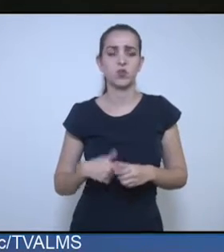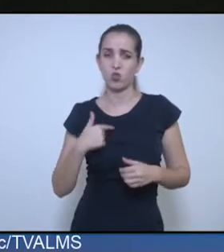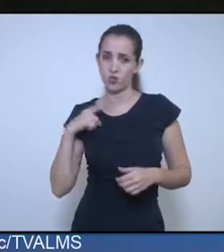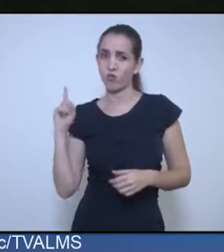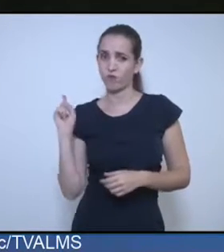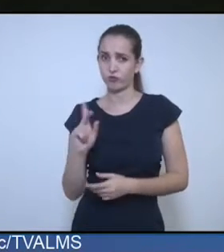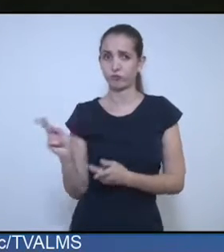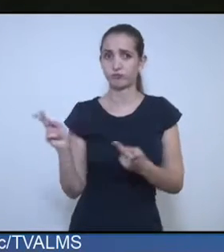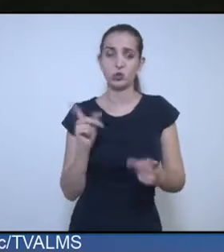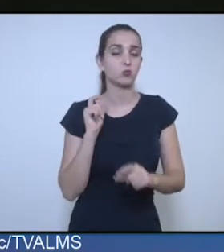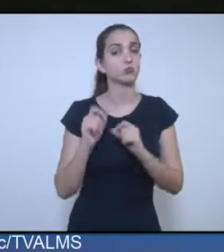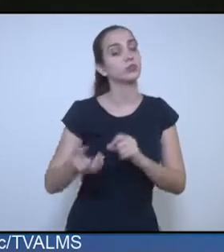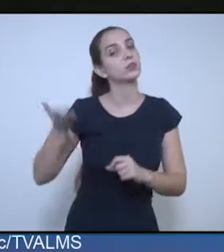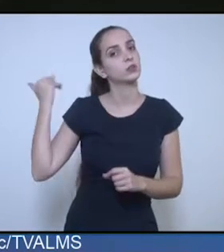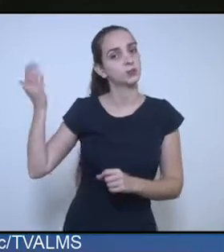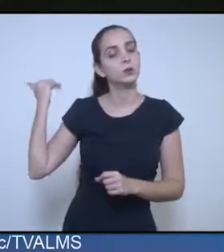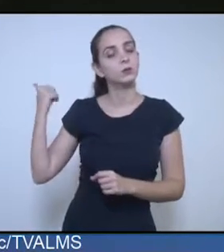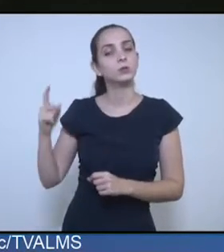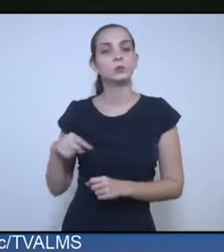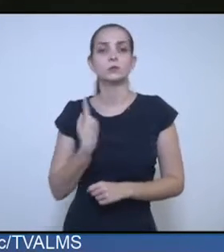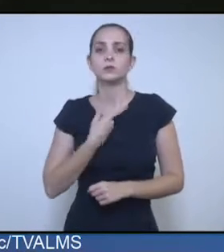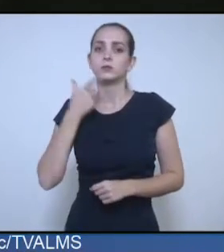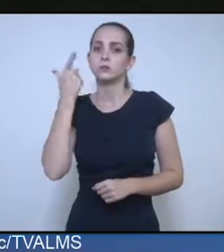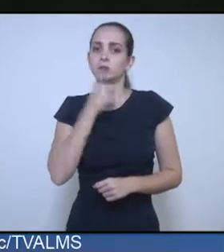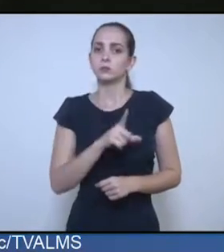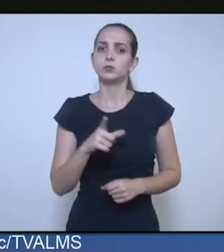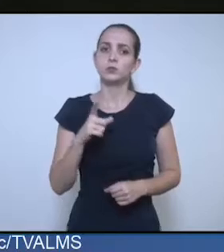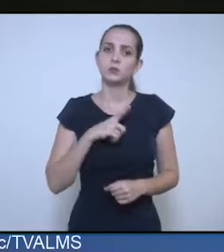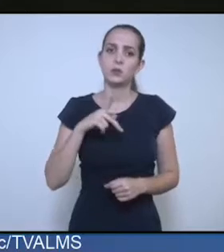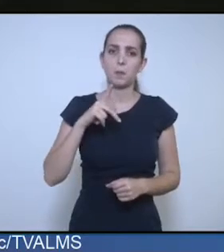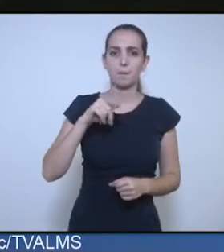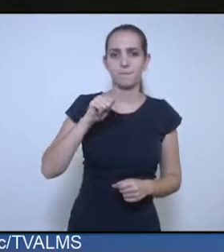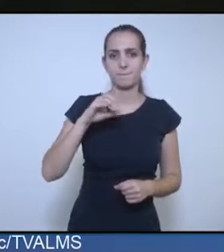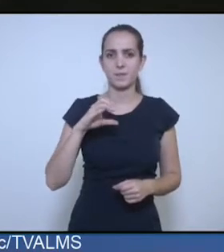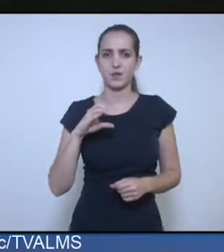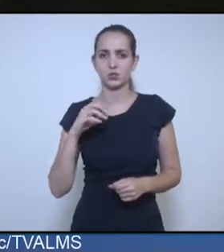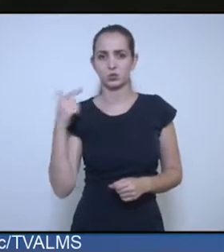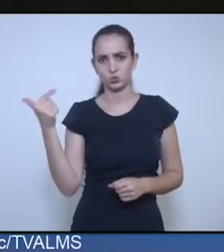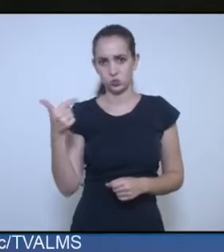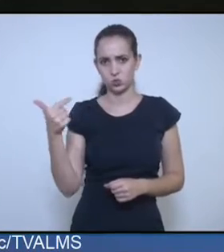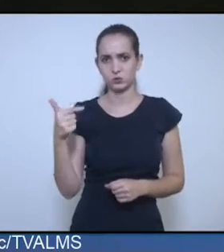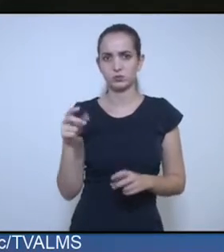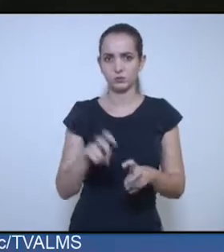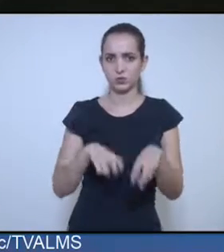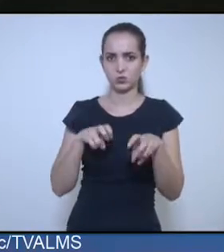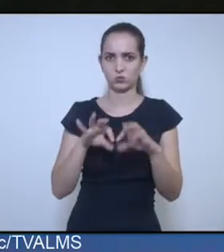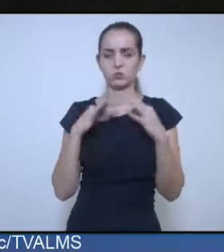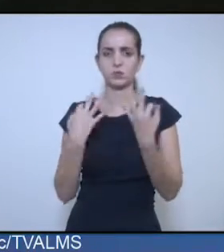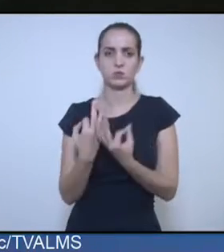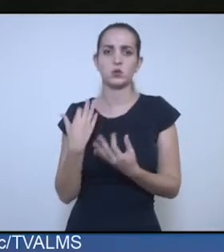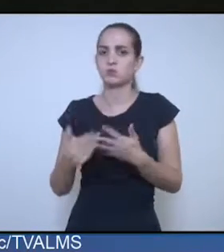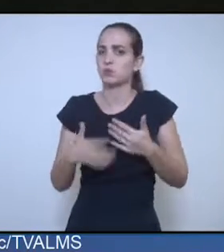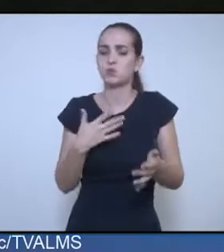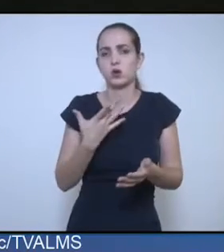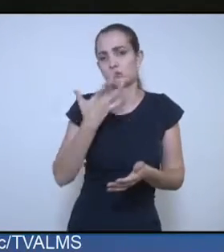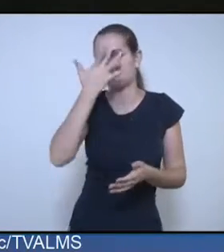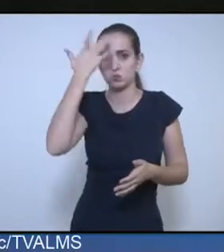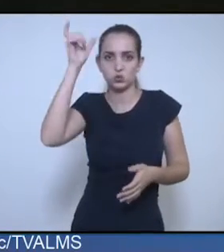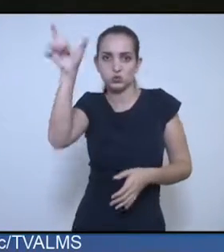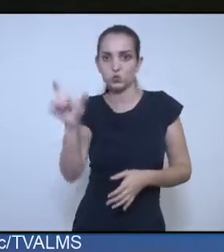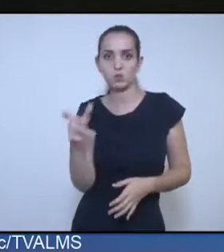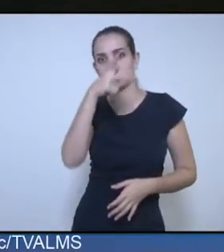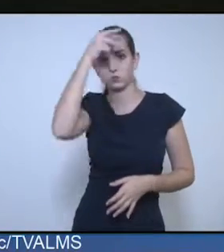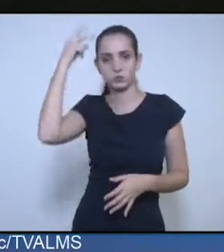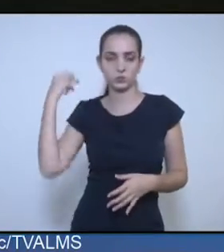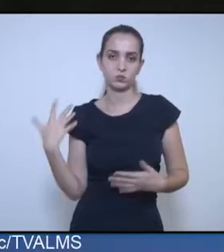que, na época, nós conseguimos, através do chamado PAC 2 da Agricultura Familiar, independente de quem era o prefeito,